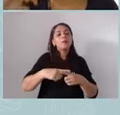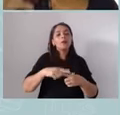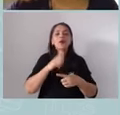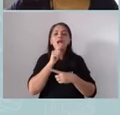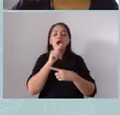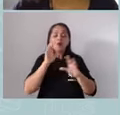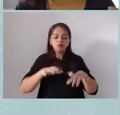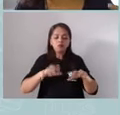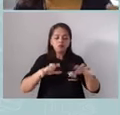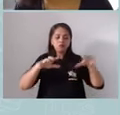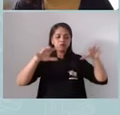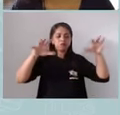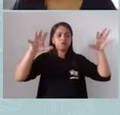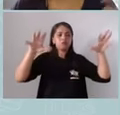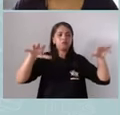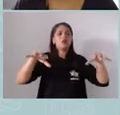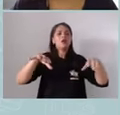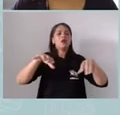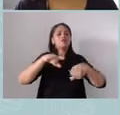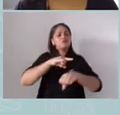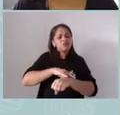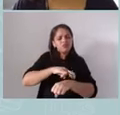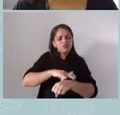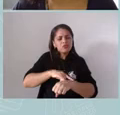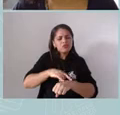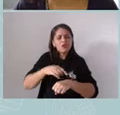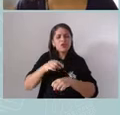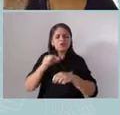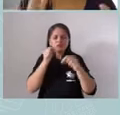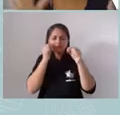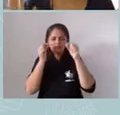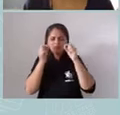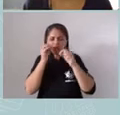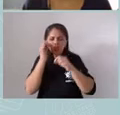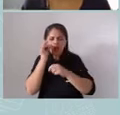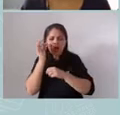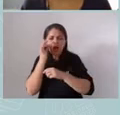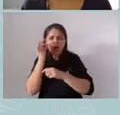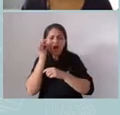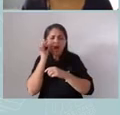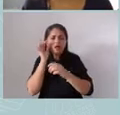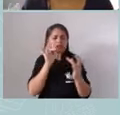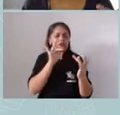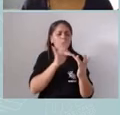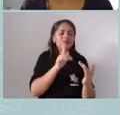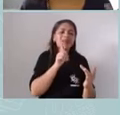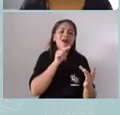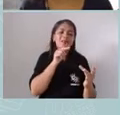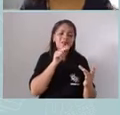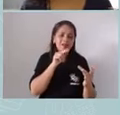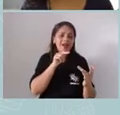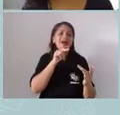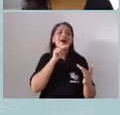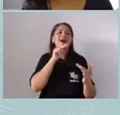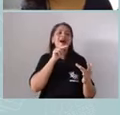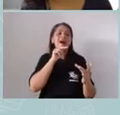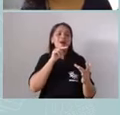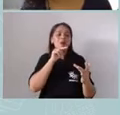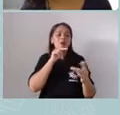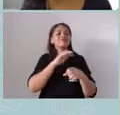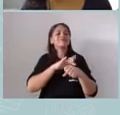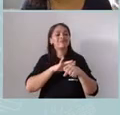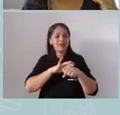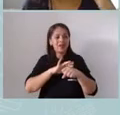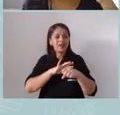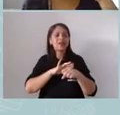do roedor, urina do rato, pessoa entrou em contato com água de enchente, leptospirose, tá? Que aí a principal forma de transmissão